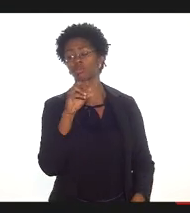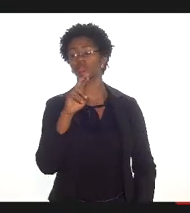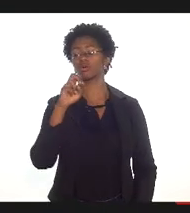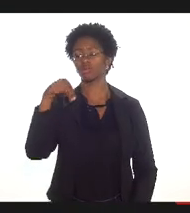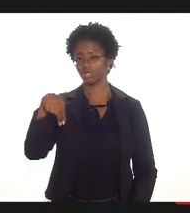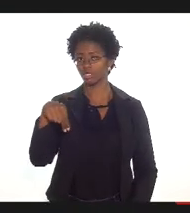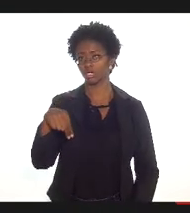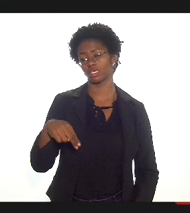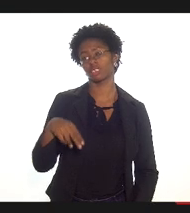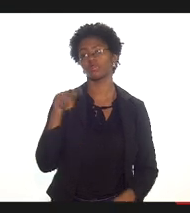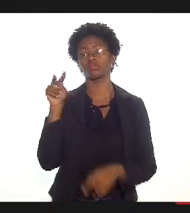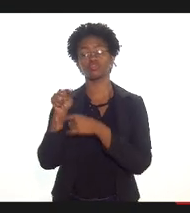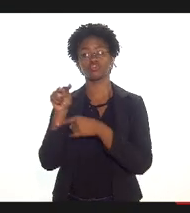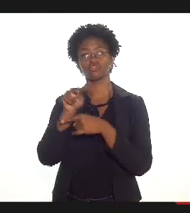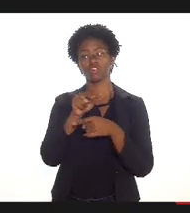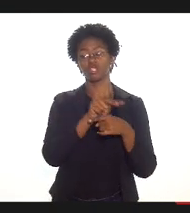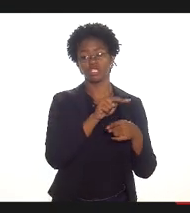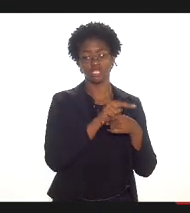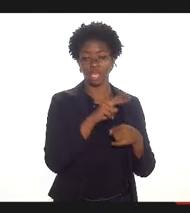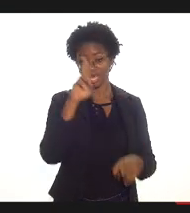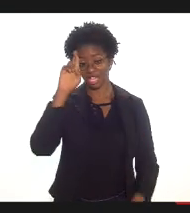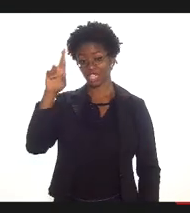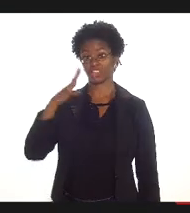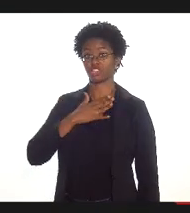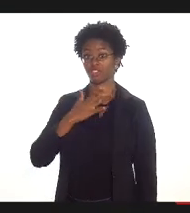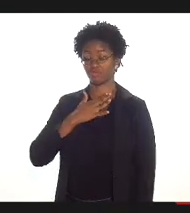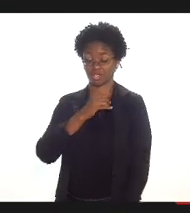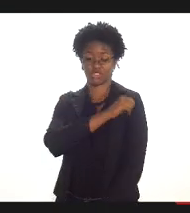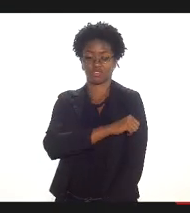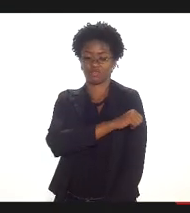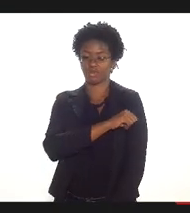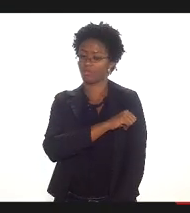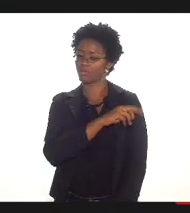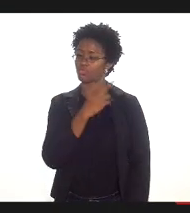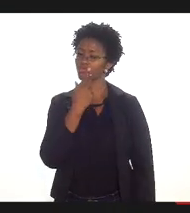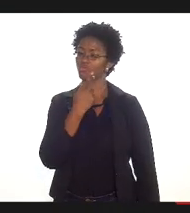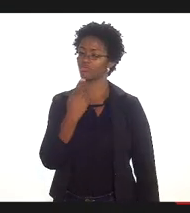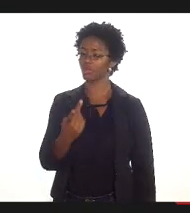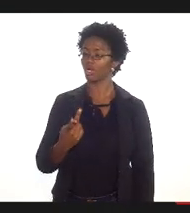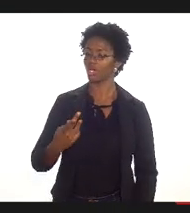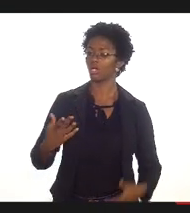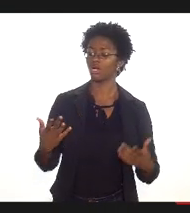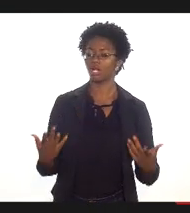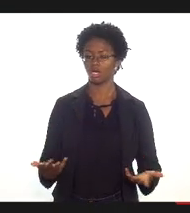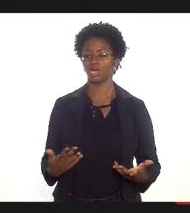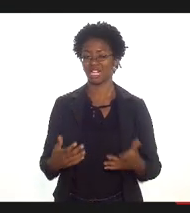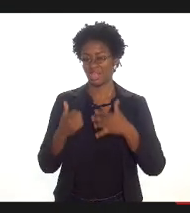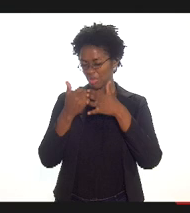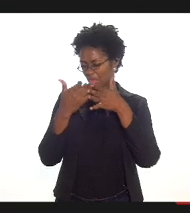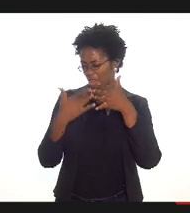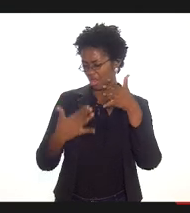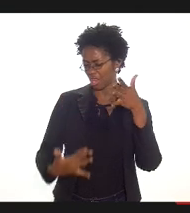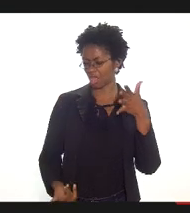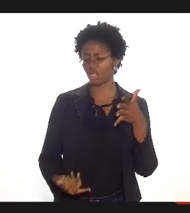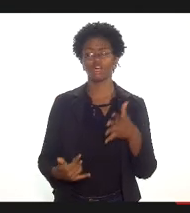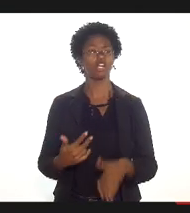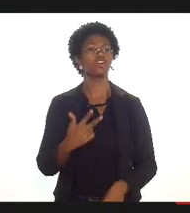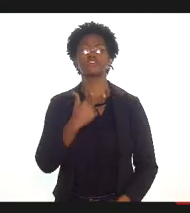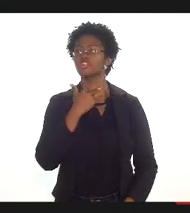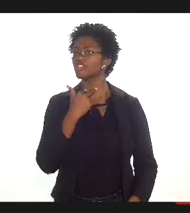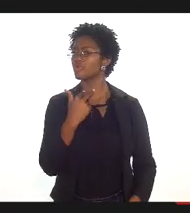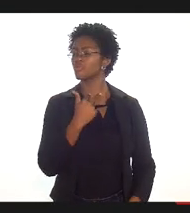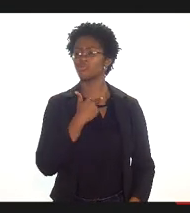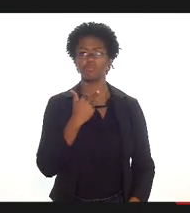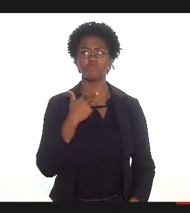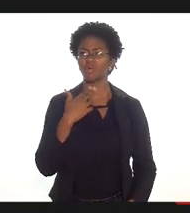a fiscalização, a minha chefe de enfermagem relata, com riquezas de detalhes, que não é possível